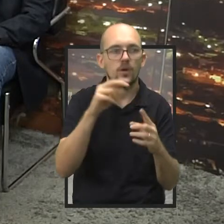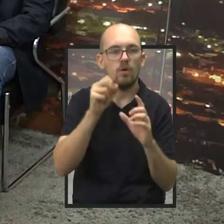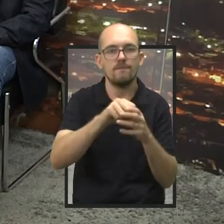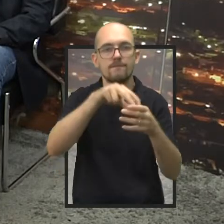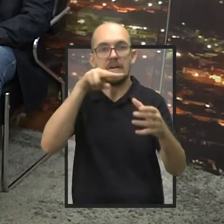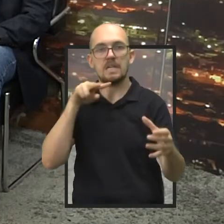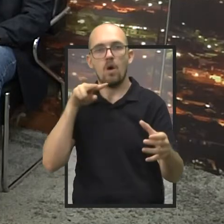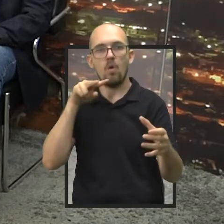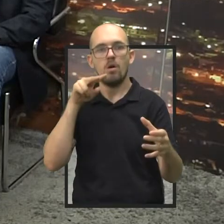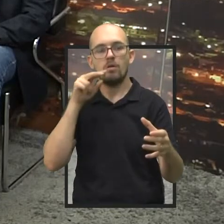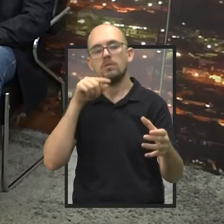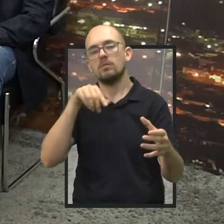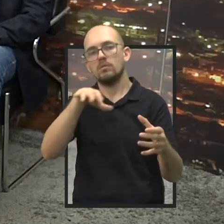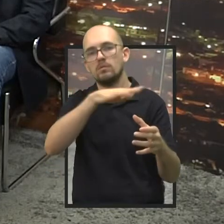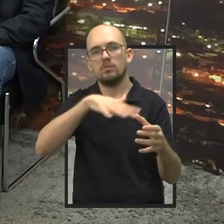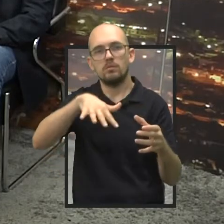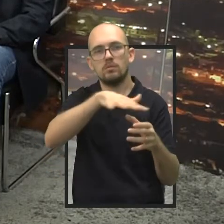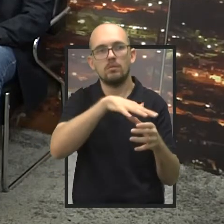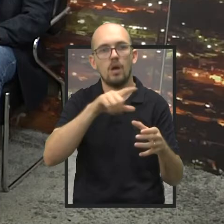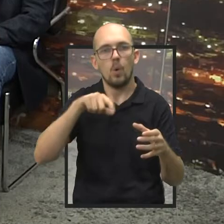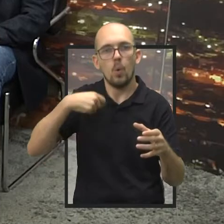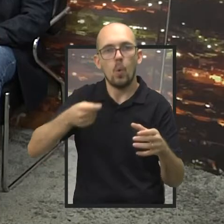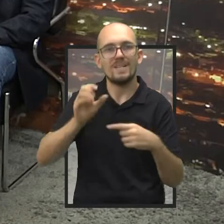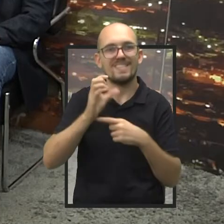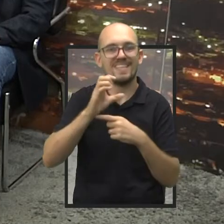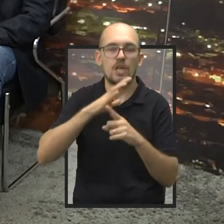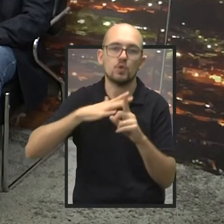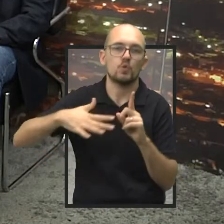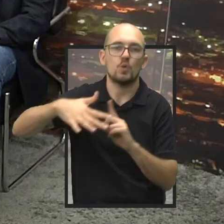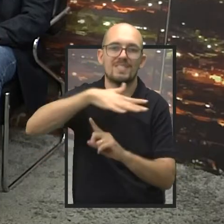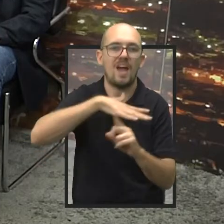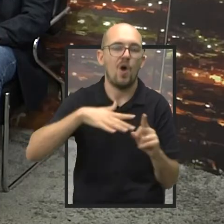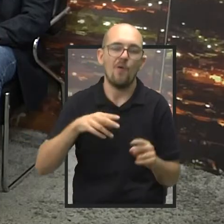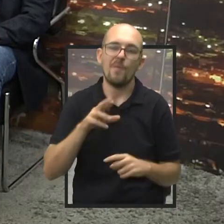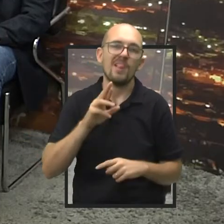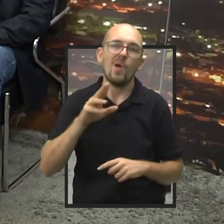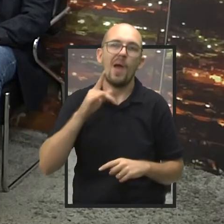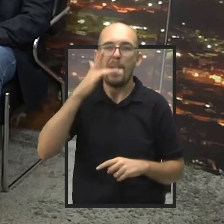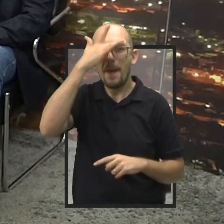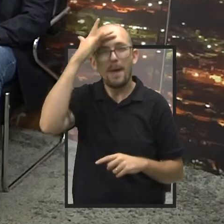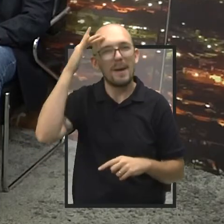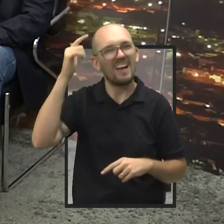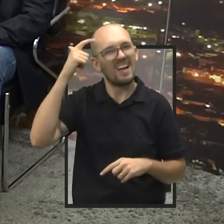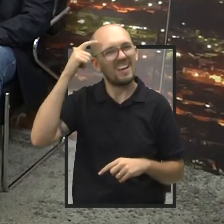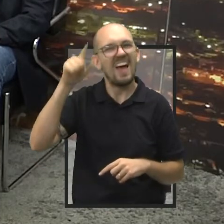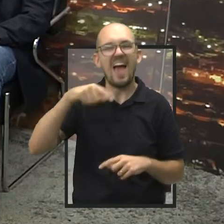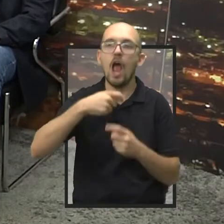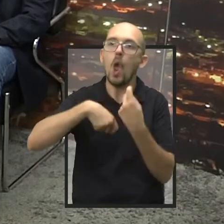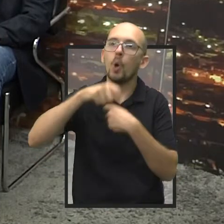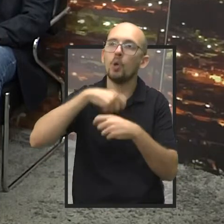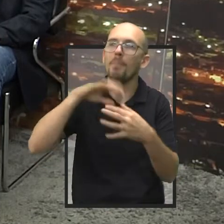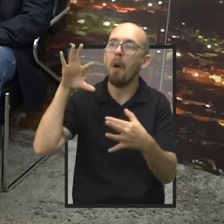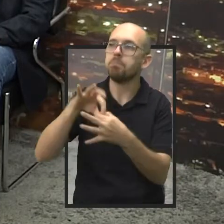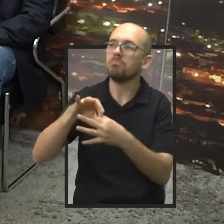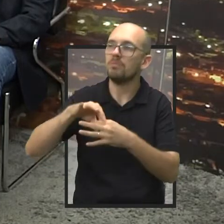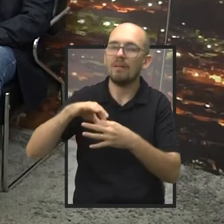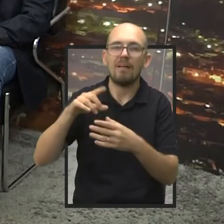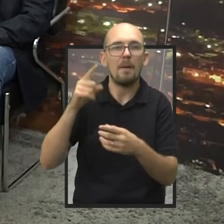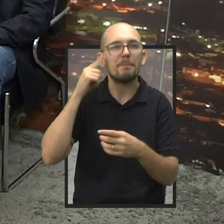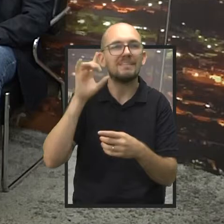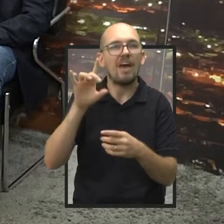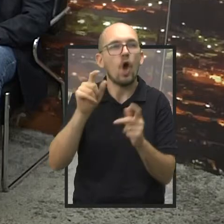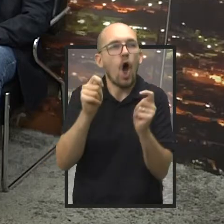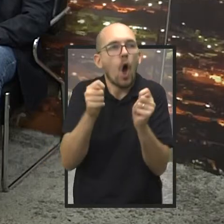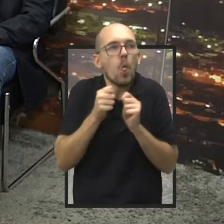visão, esse princípio de ciência social. Não é só muitas vezes as pessoas têm aquele conceito da economia de economizar ou